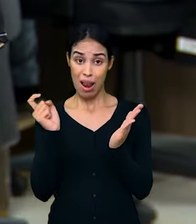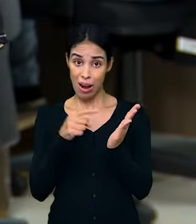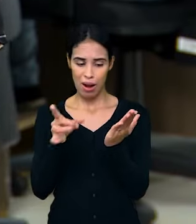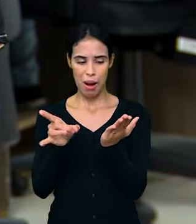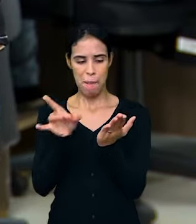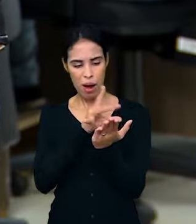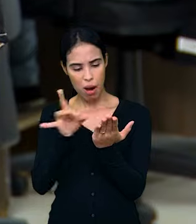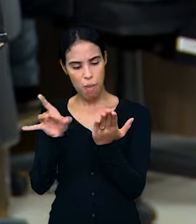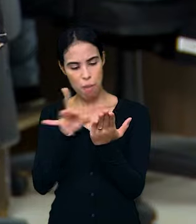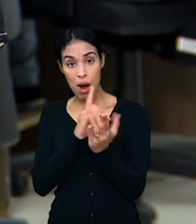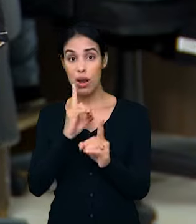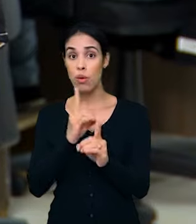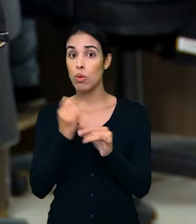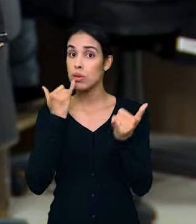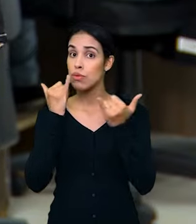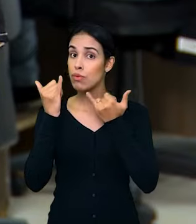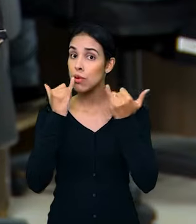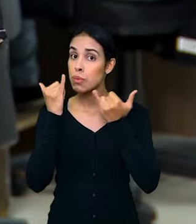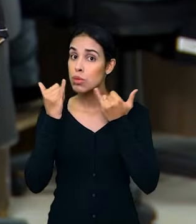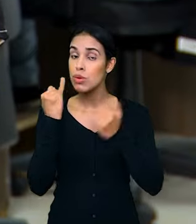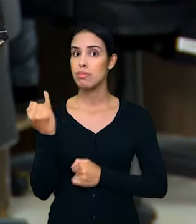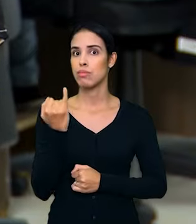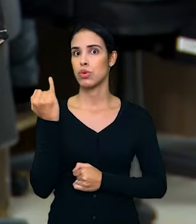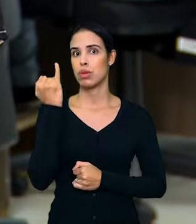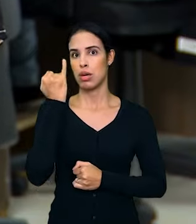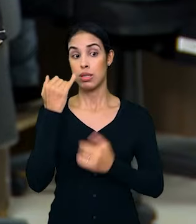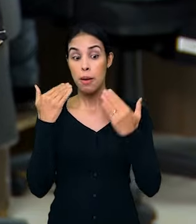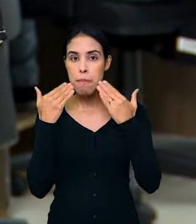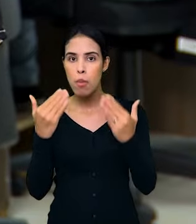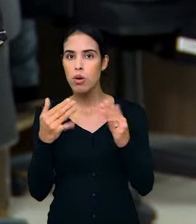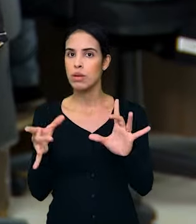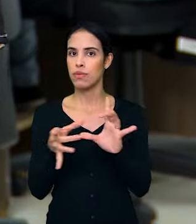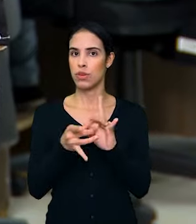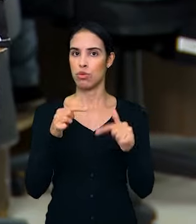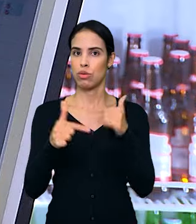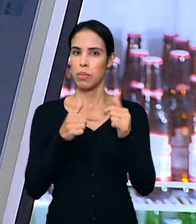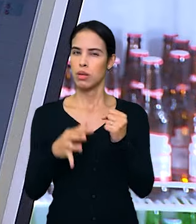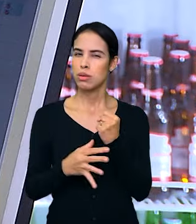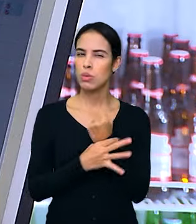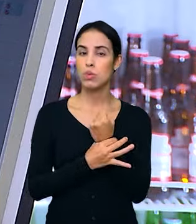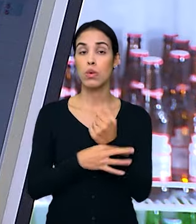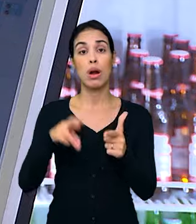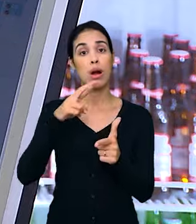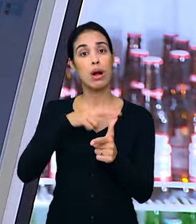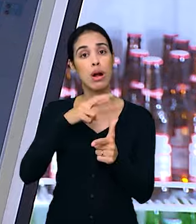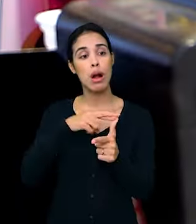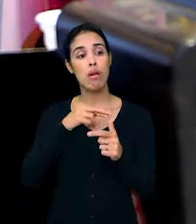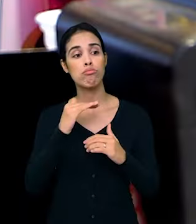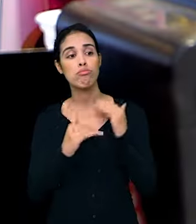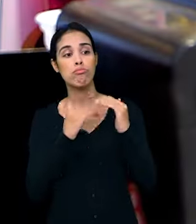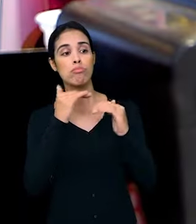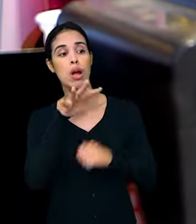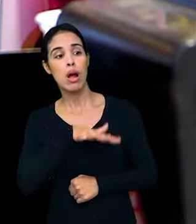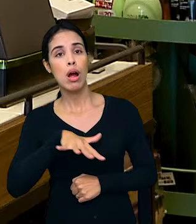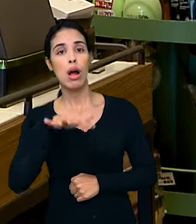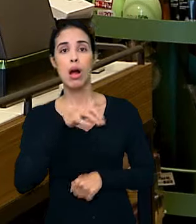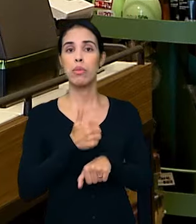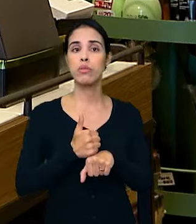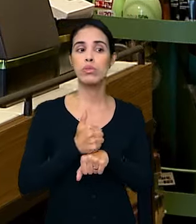tem informações necessárias para que esse vínculo realmente tenha segurança, como o cargo, a remuneração que ele vai